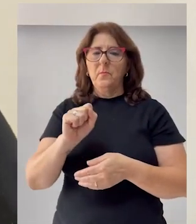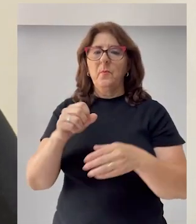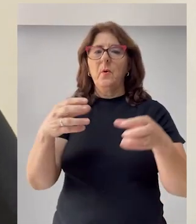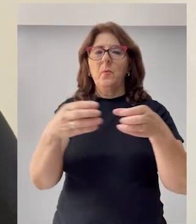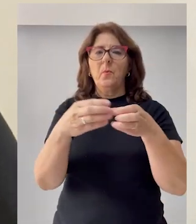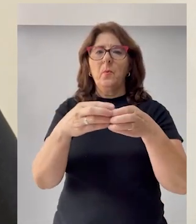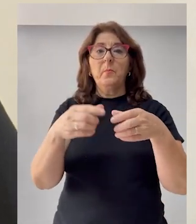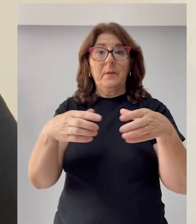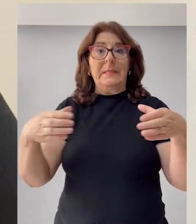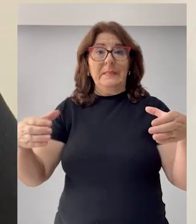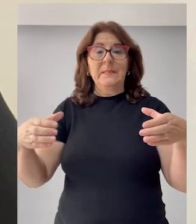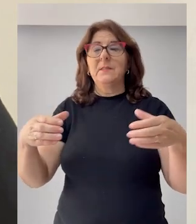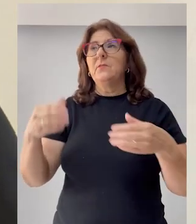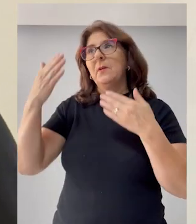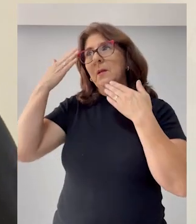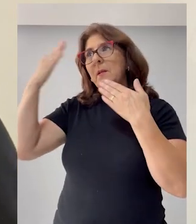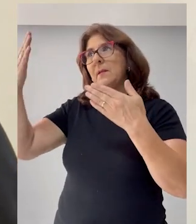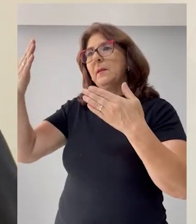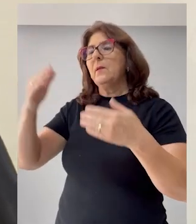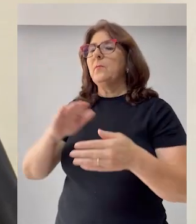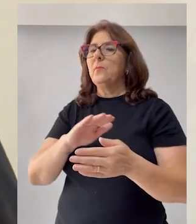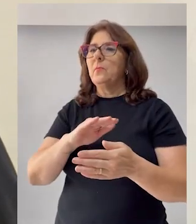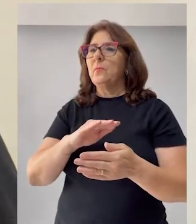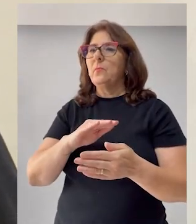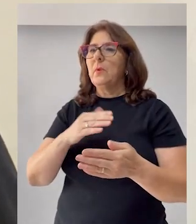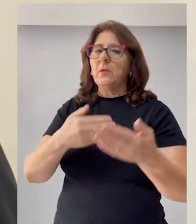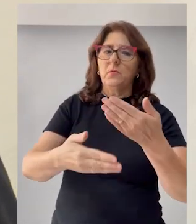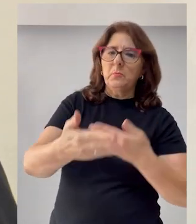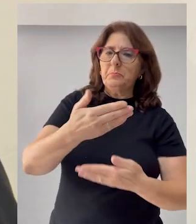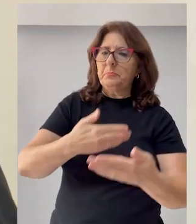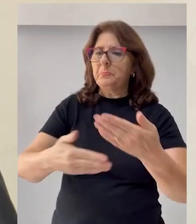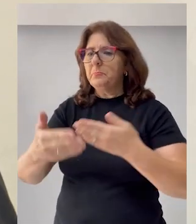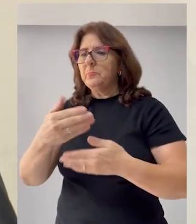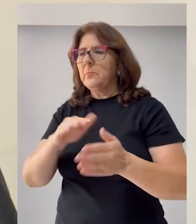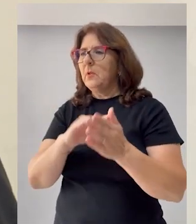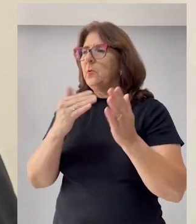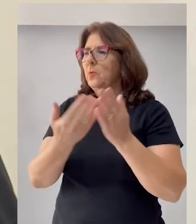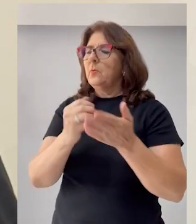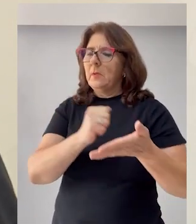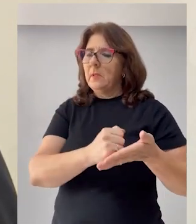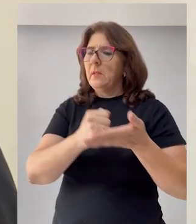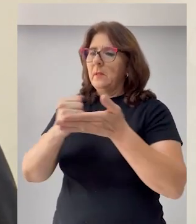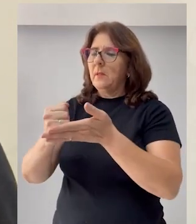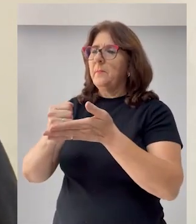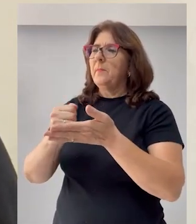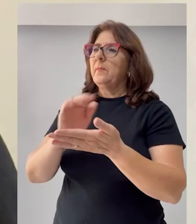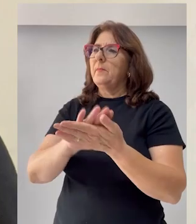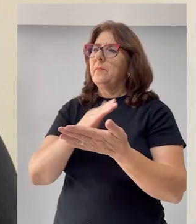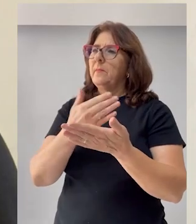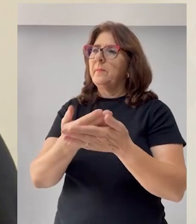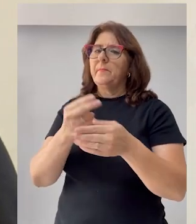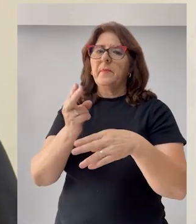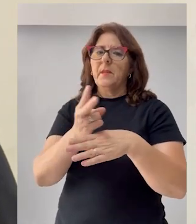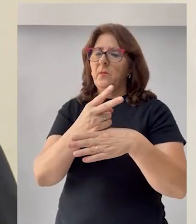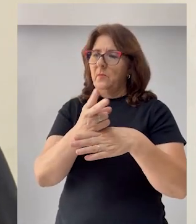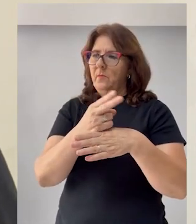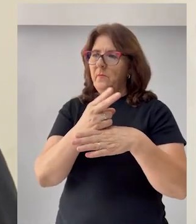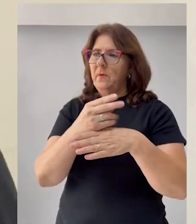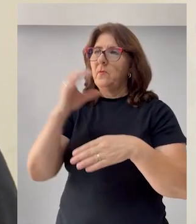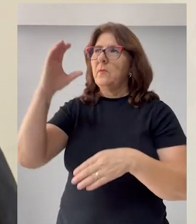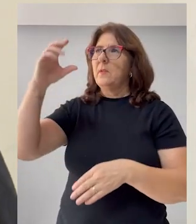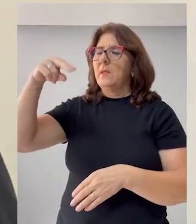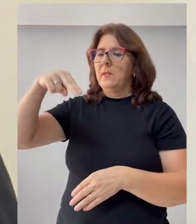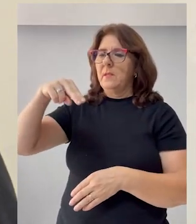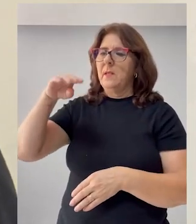equipe muito grande, graças a Deus que estão nos dando muito apoio, os outros intérpretes, na interpretação dos vídeos que a CNBB